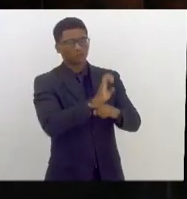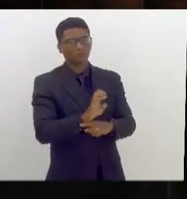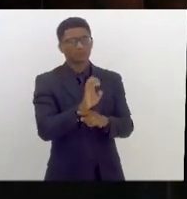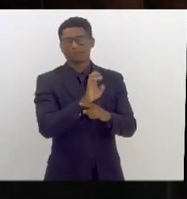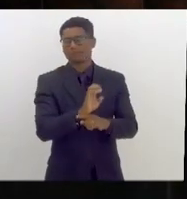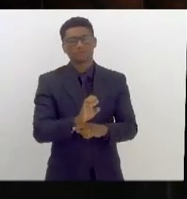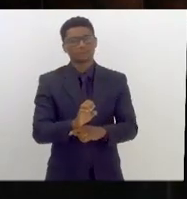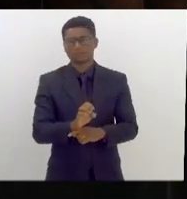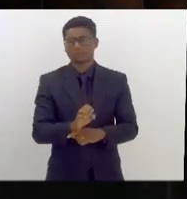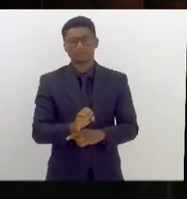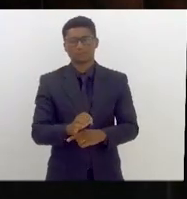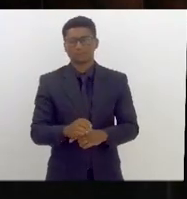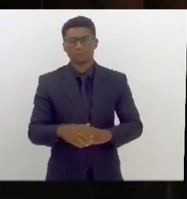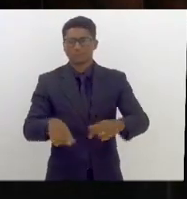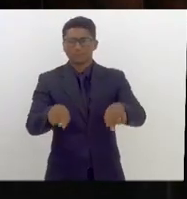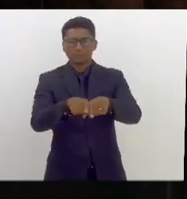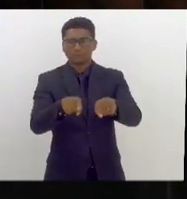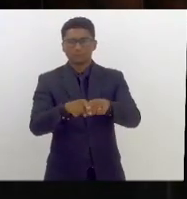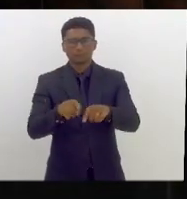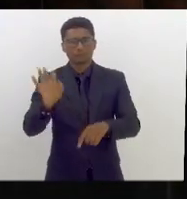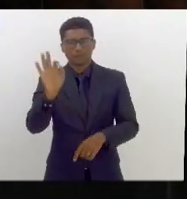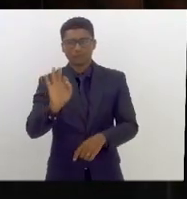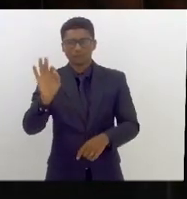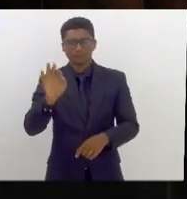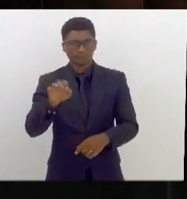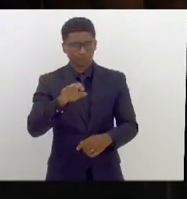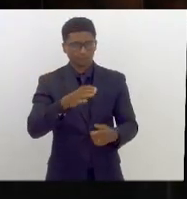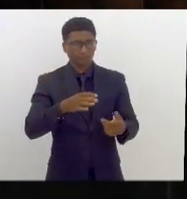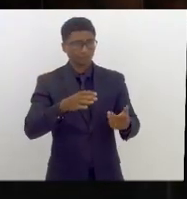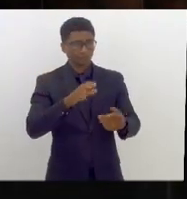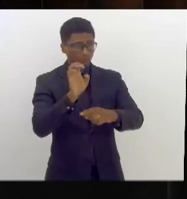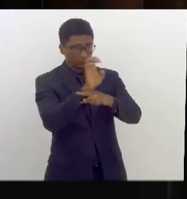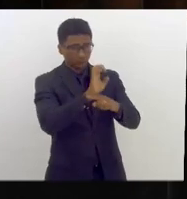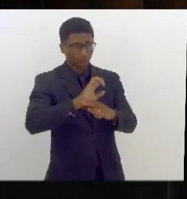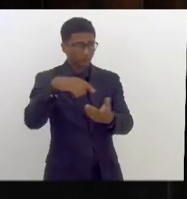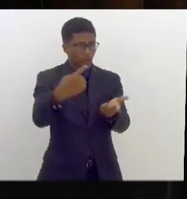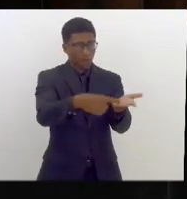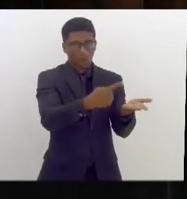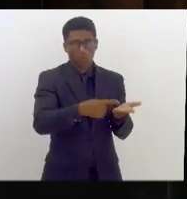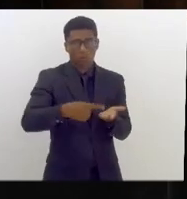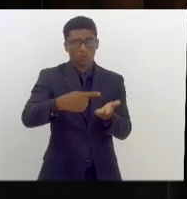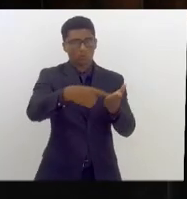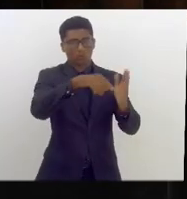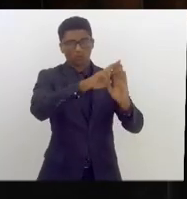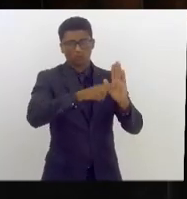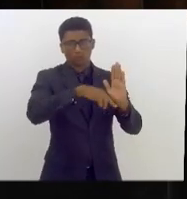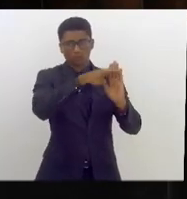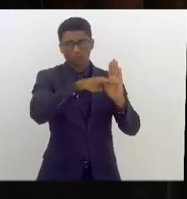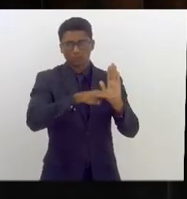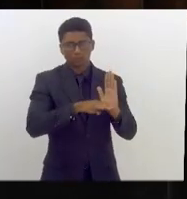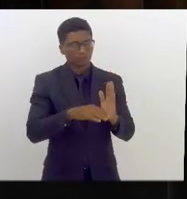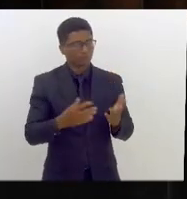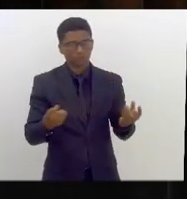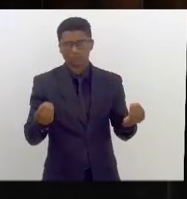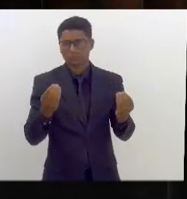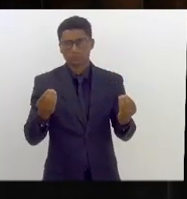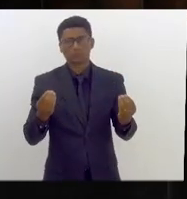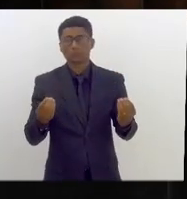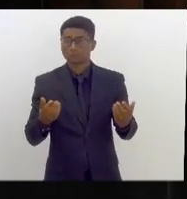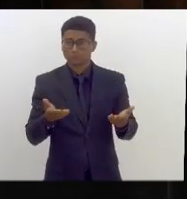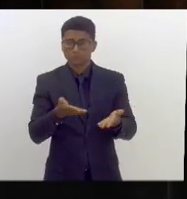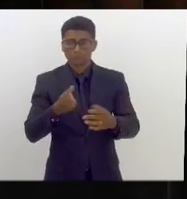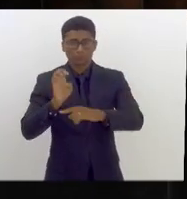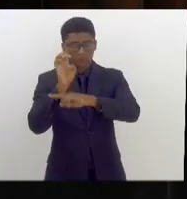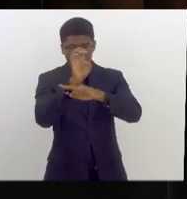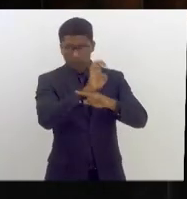escandaloso que seja a União a regular esses acordos com os estados. Então, precisamos, sim, lutar contra o endividamento dos estados